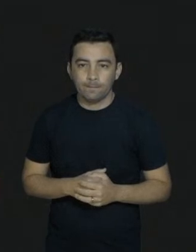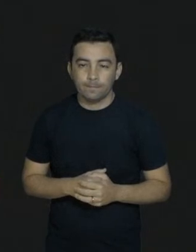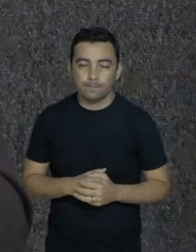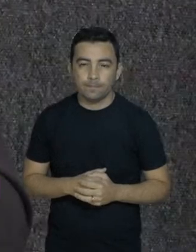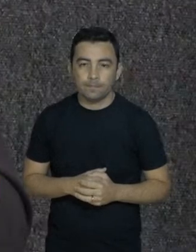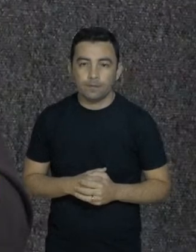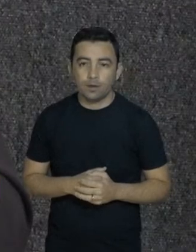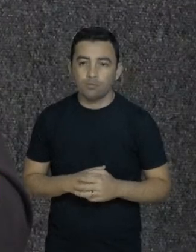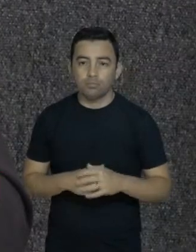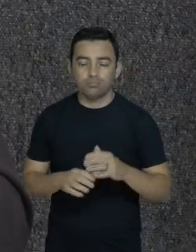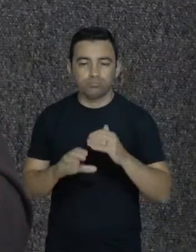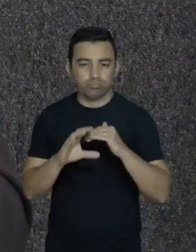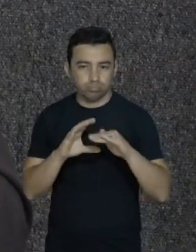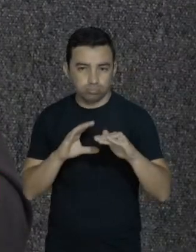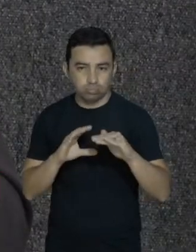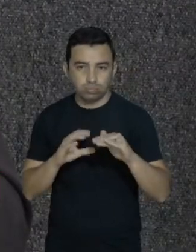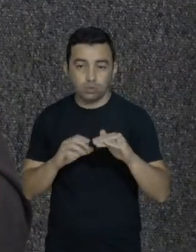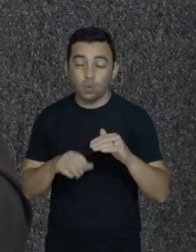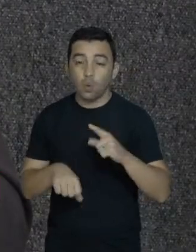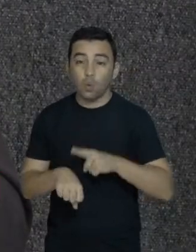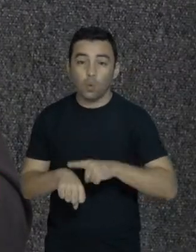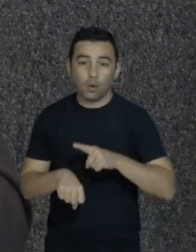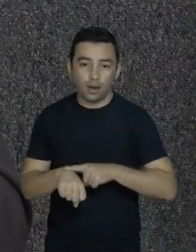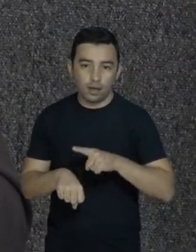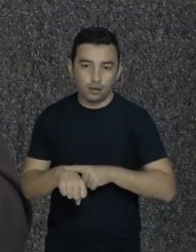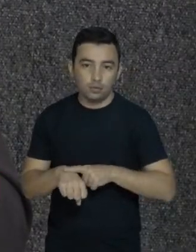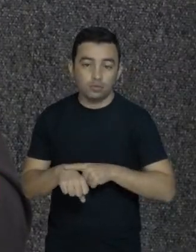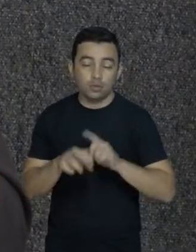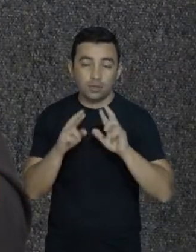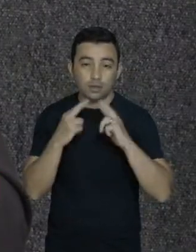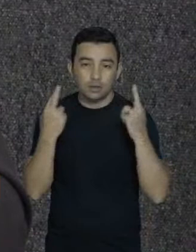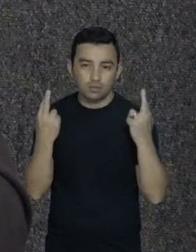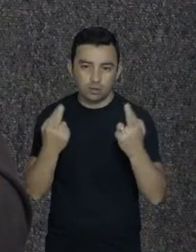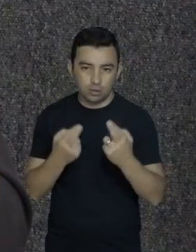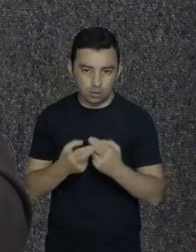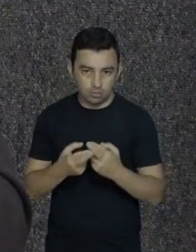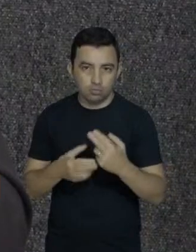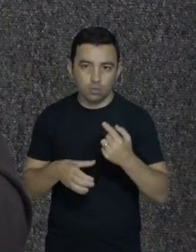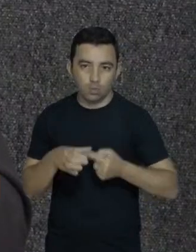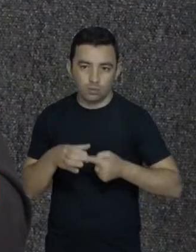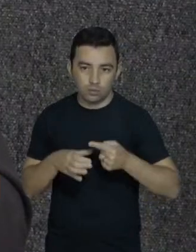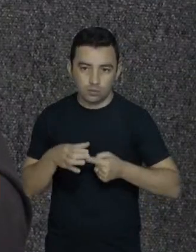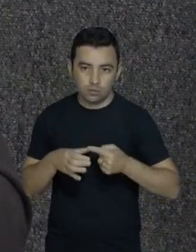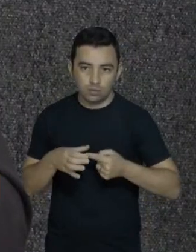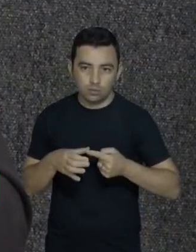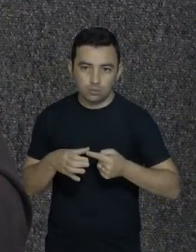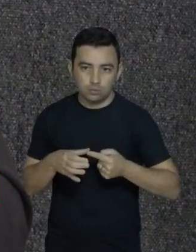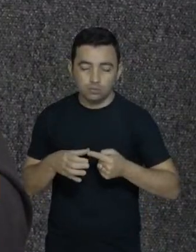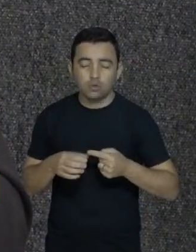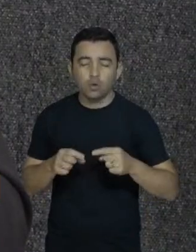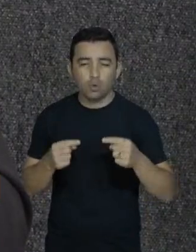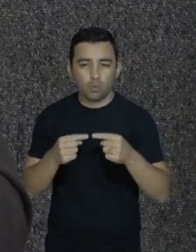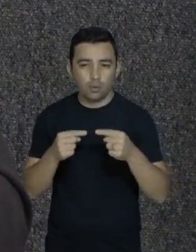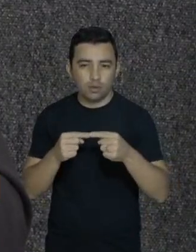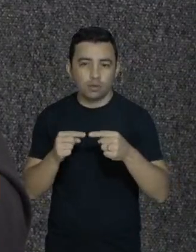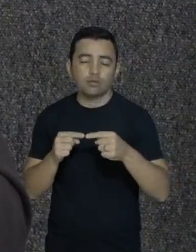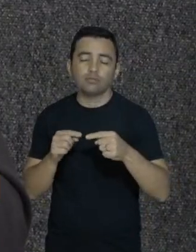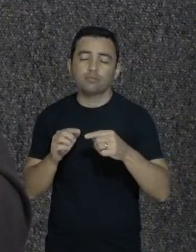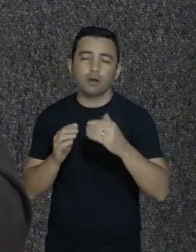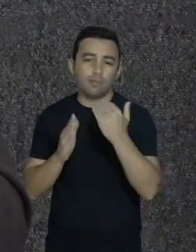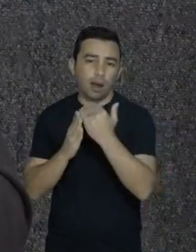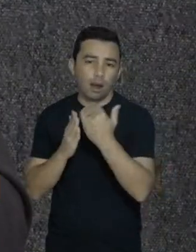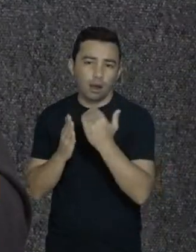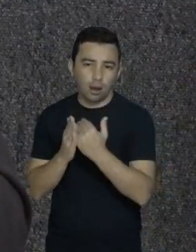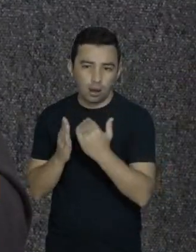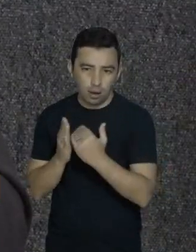comunicados horários das reuniões desta comissão conforme cronograma da Coordenadoria das comissões